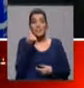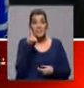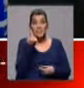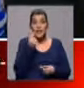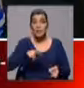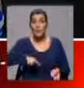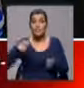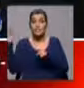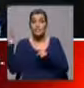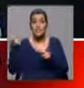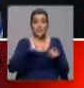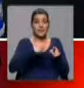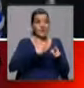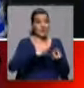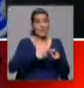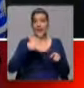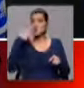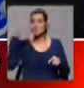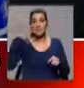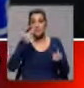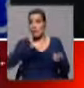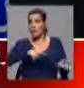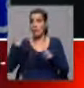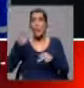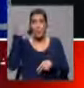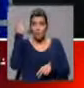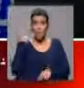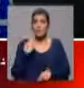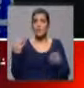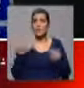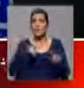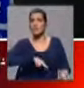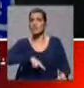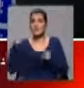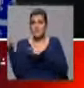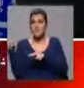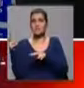dinheiro da Grécia para o exterior. Só no dia de ontem houve uma transferência de